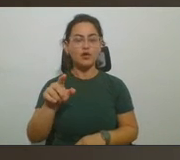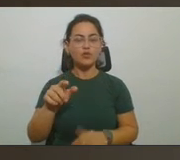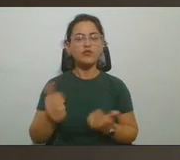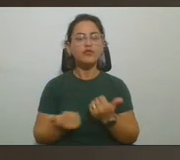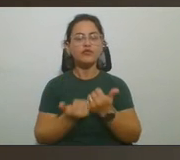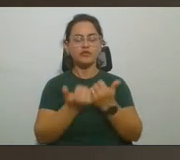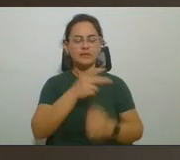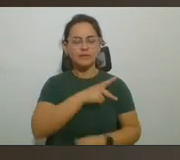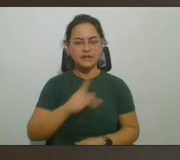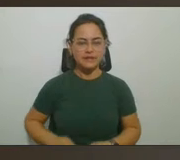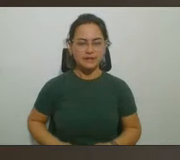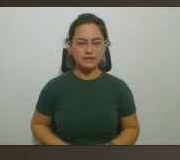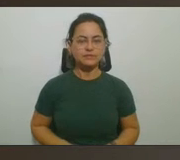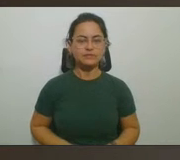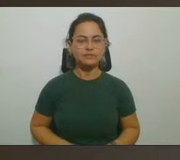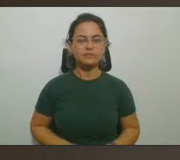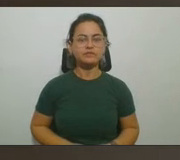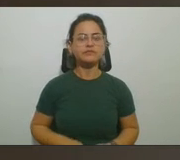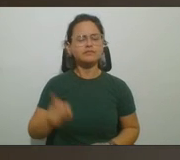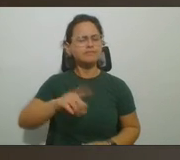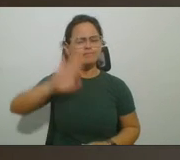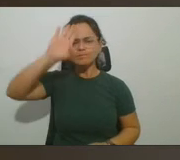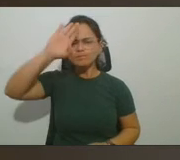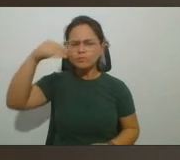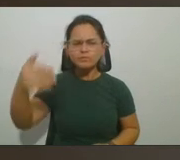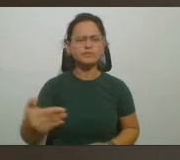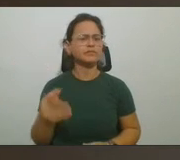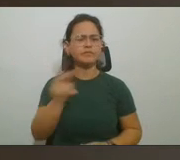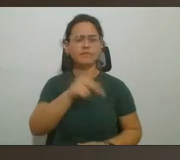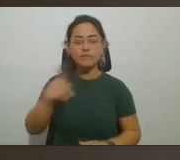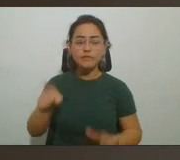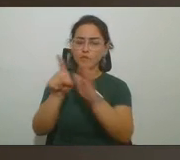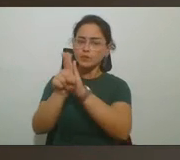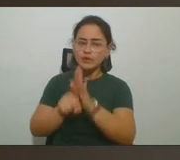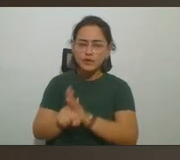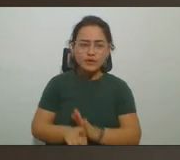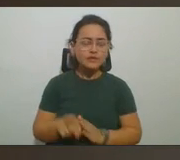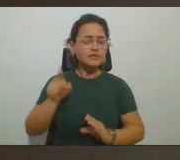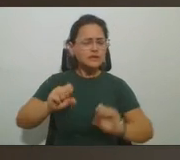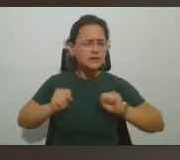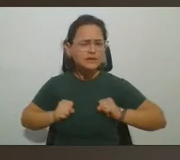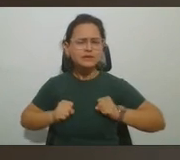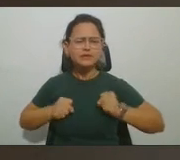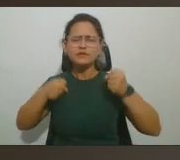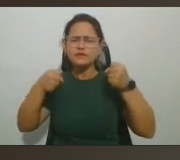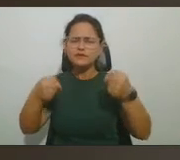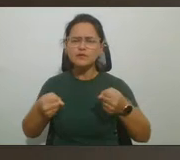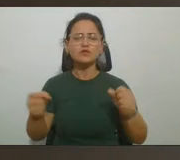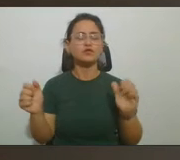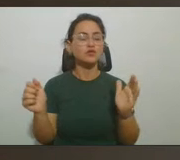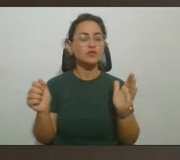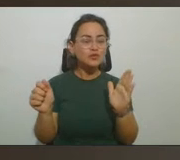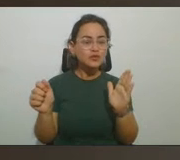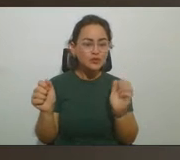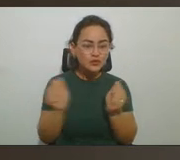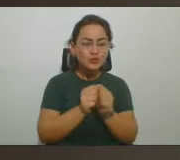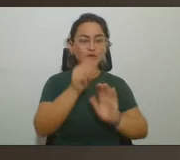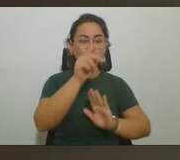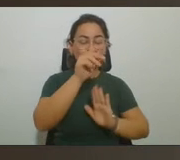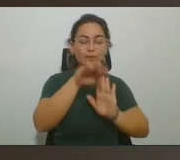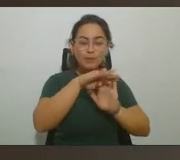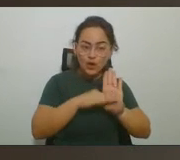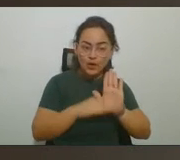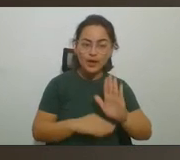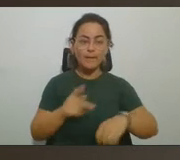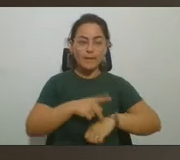homenagem aos professores e pesquisadores que nos últimos 3 anos se dedicaram junto aos seus programas de pós-graduação a